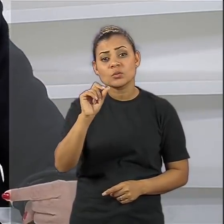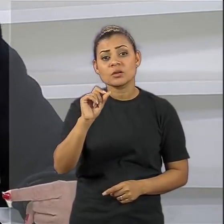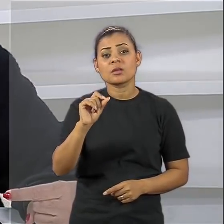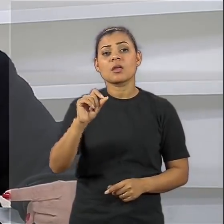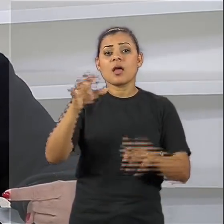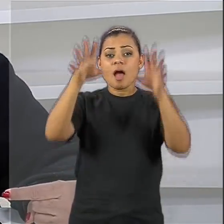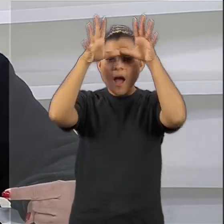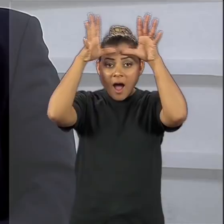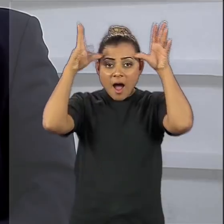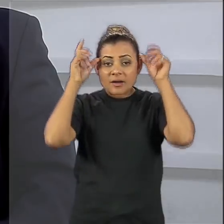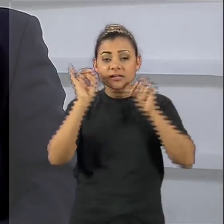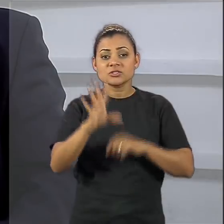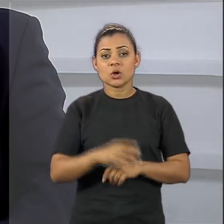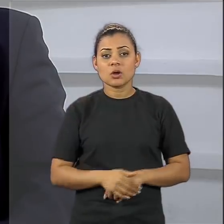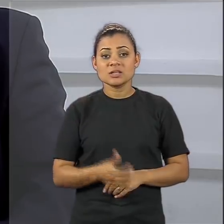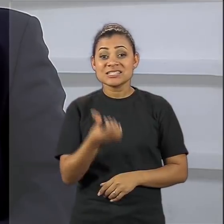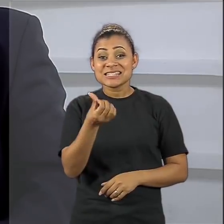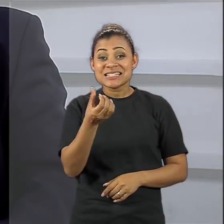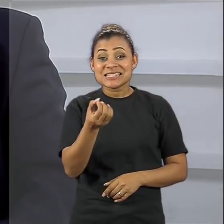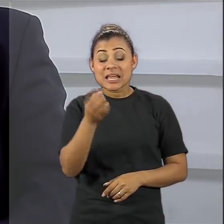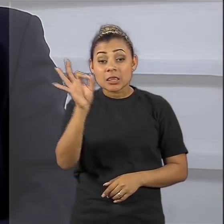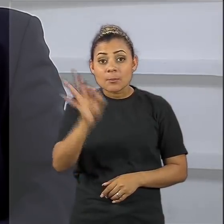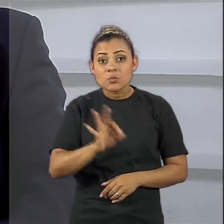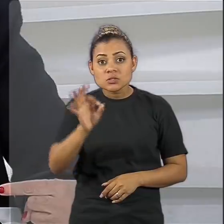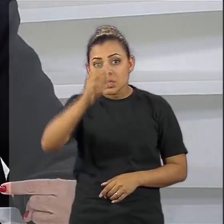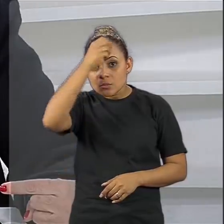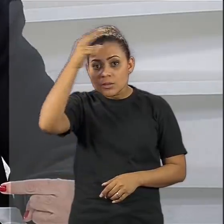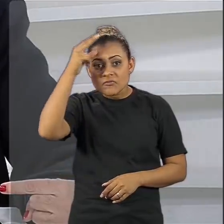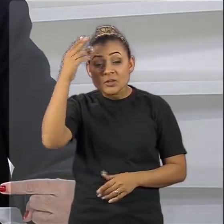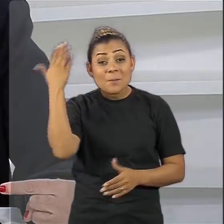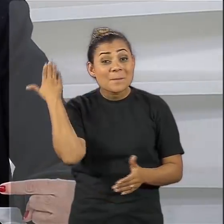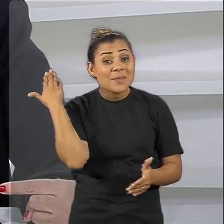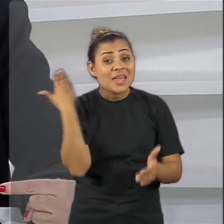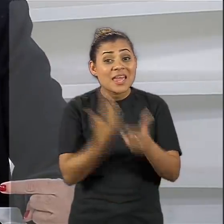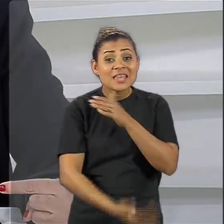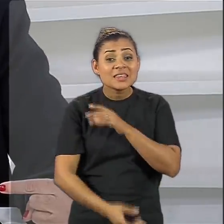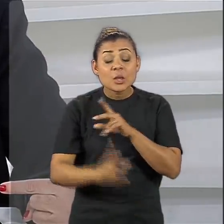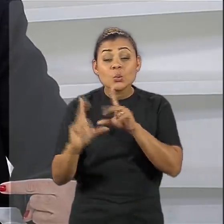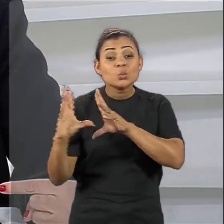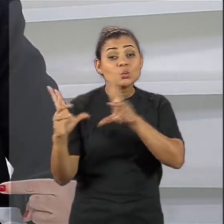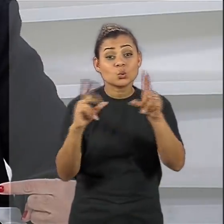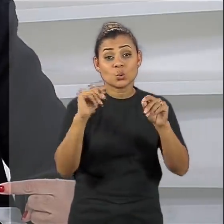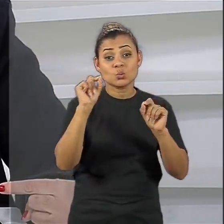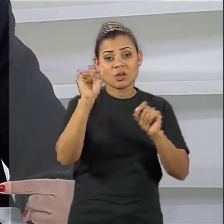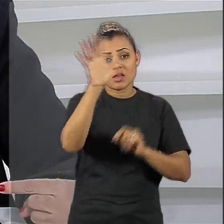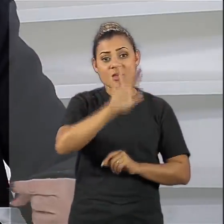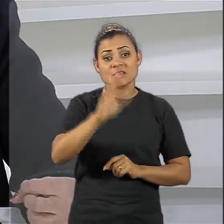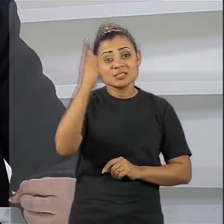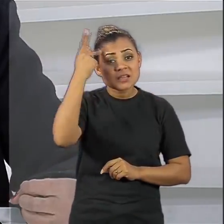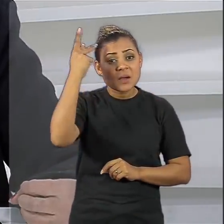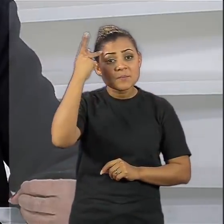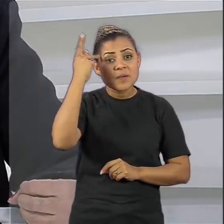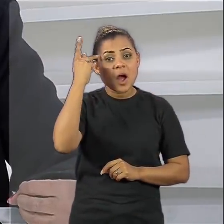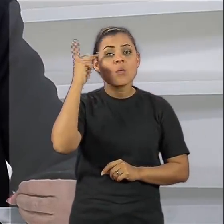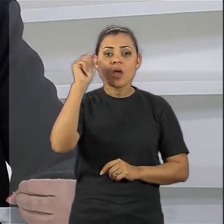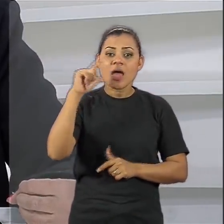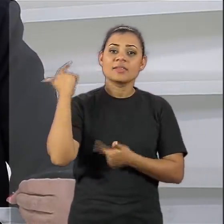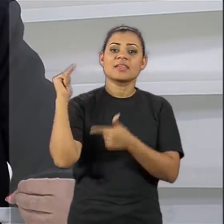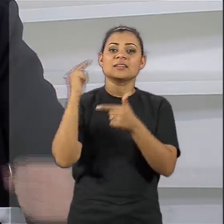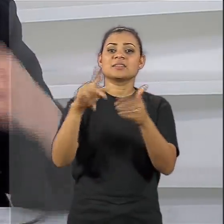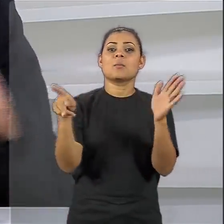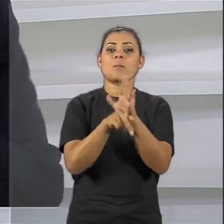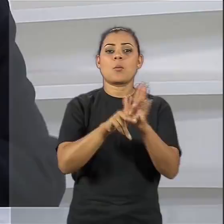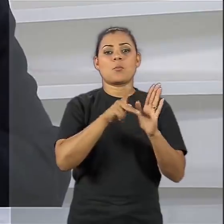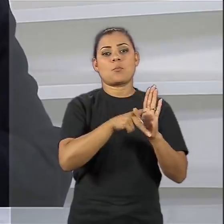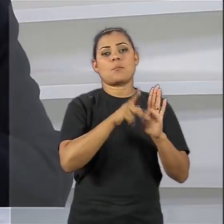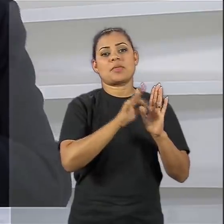E perdeu 60% dos prefeitos. E ele perdeu toda a grande São Paulo, que é tradicionalmente